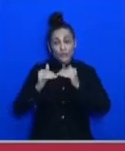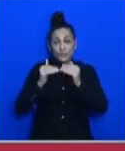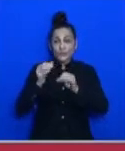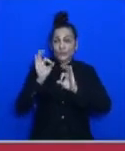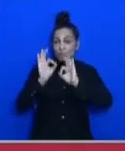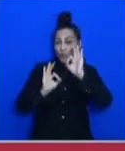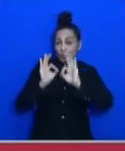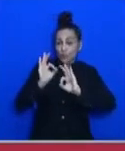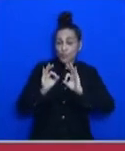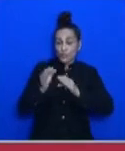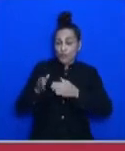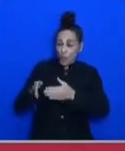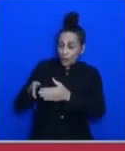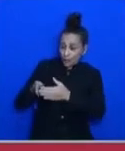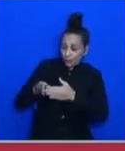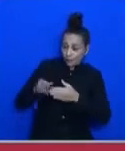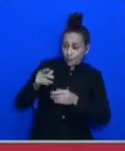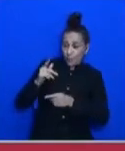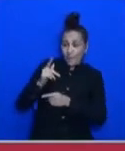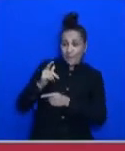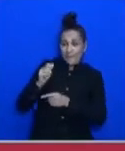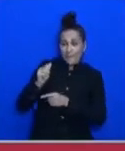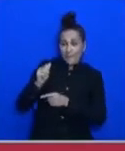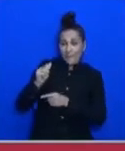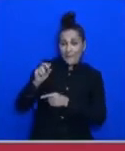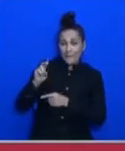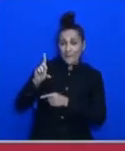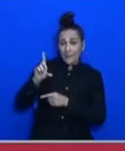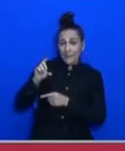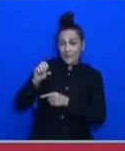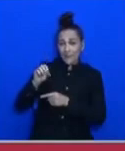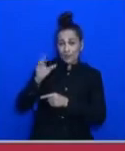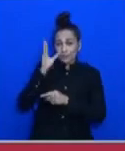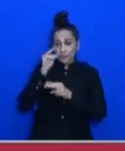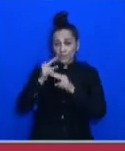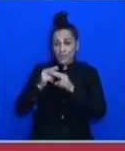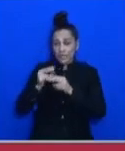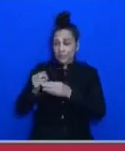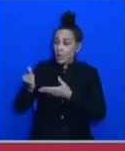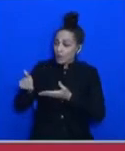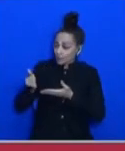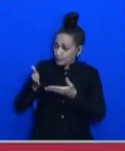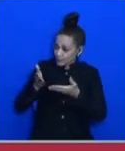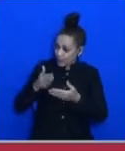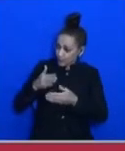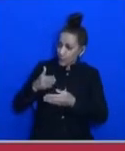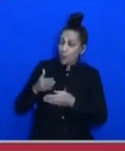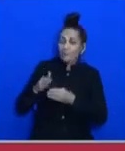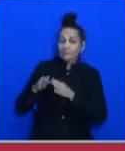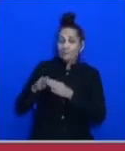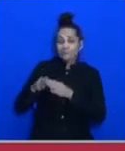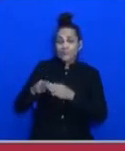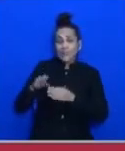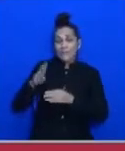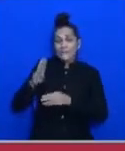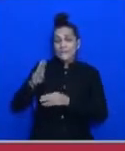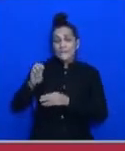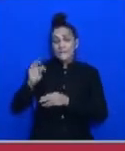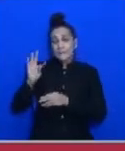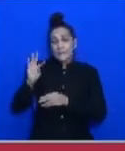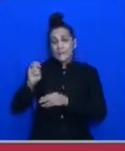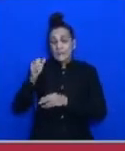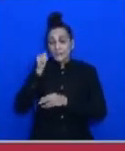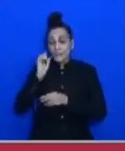de reabastecimento. Por favor, Paulo, nosso colega da Caixa, Beth, nossa garota da sorte. Conforme explicamos, o globo será